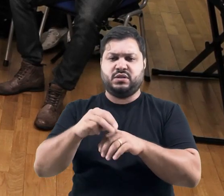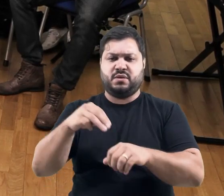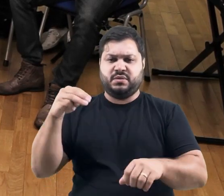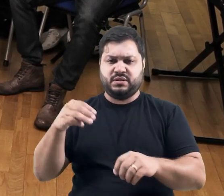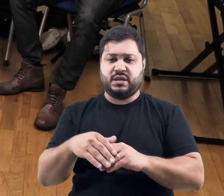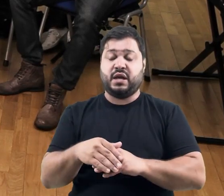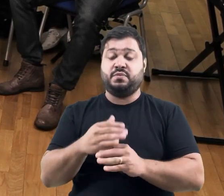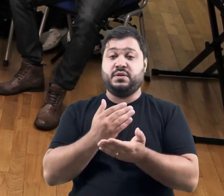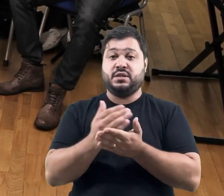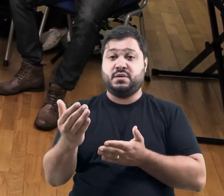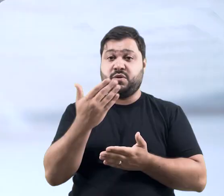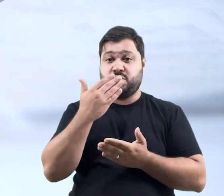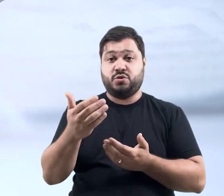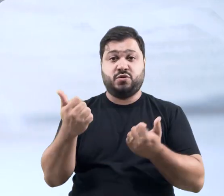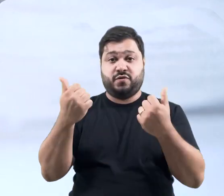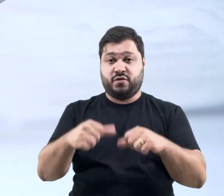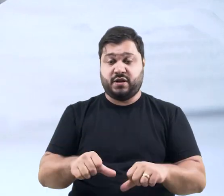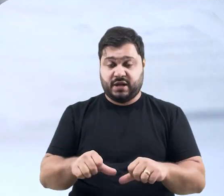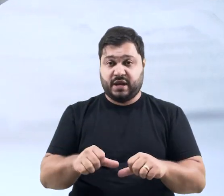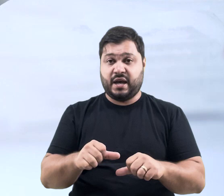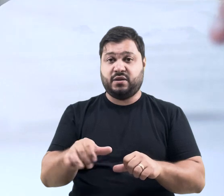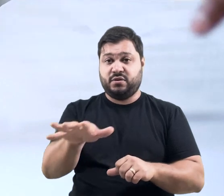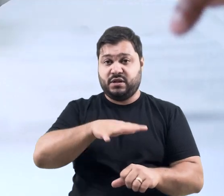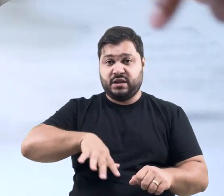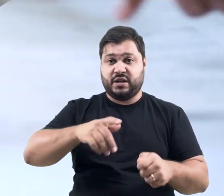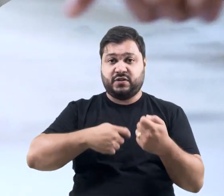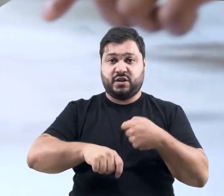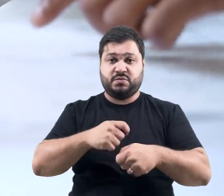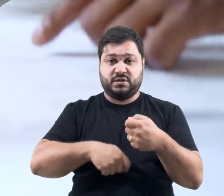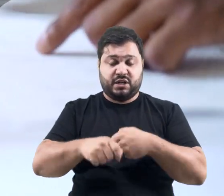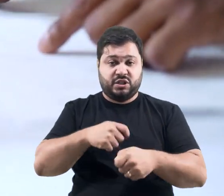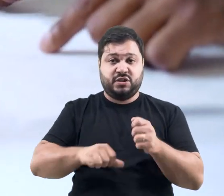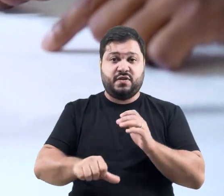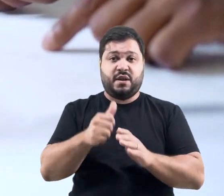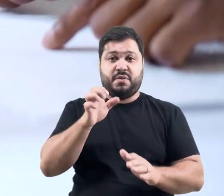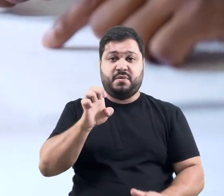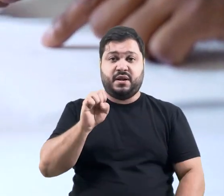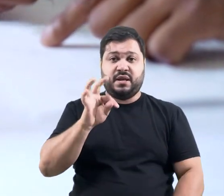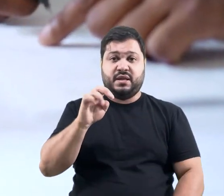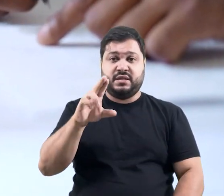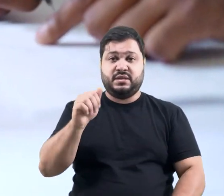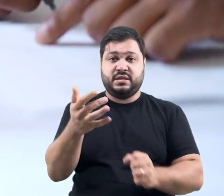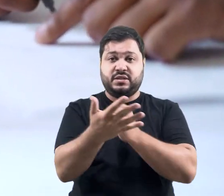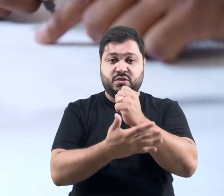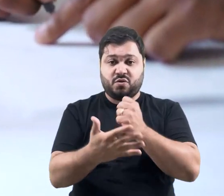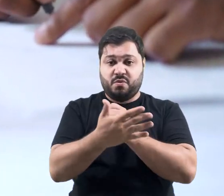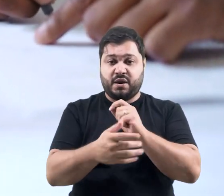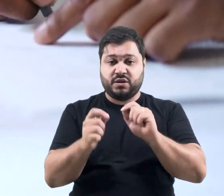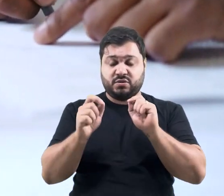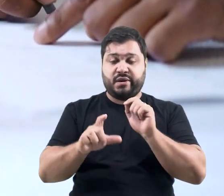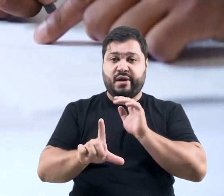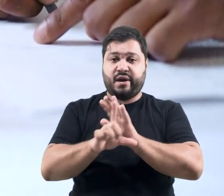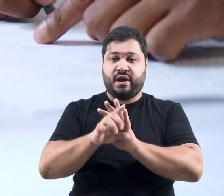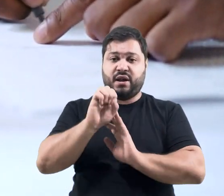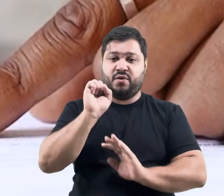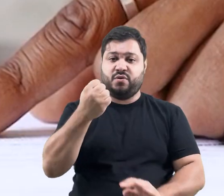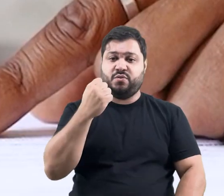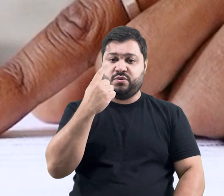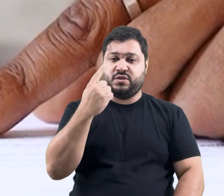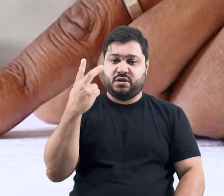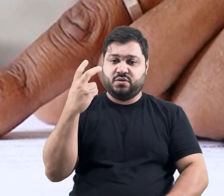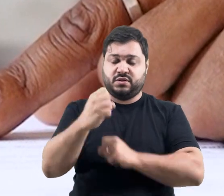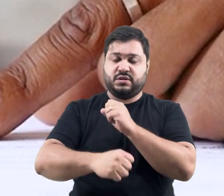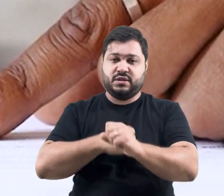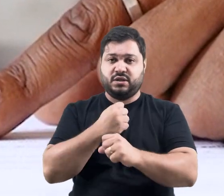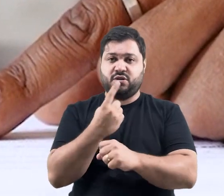para cursar um mestrado. Inicialmente, o pedido foi negado na esfera administrativa e em primeira instância com base no fato de que a